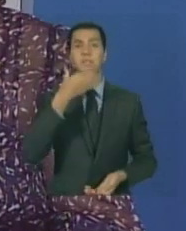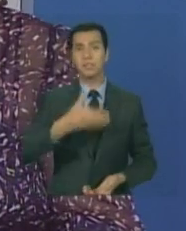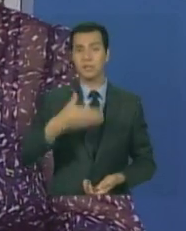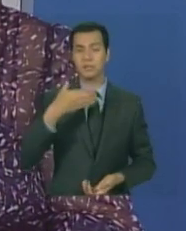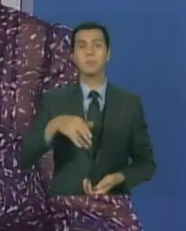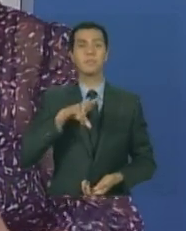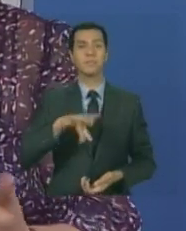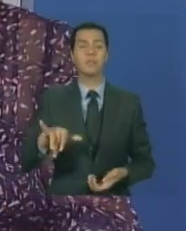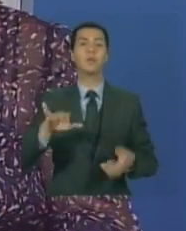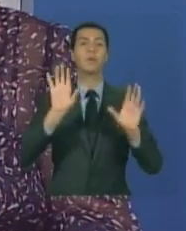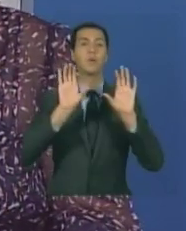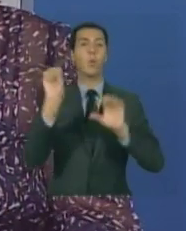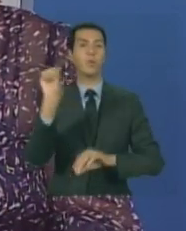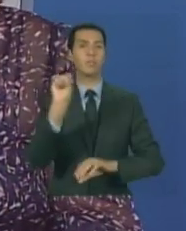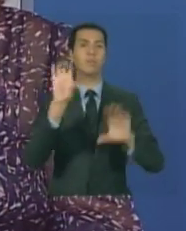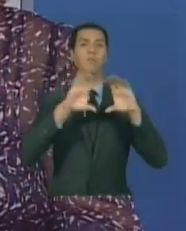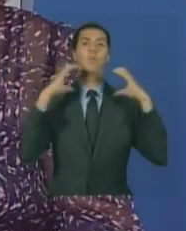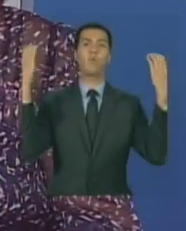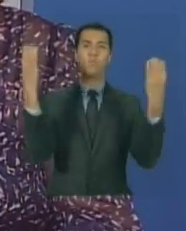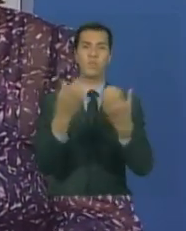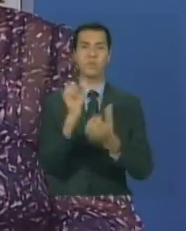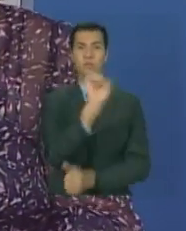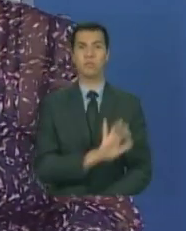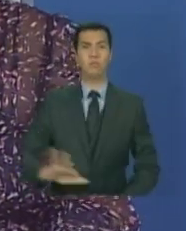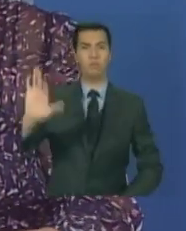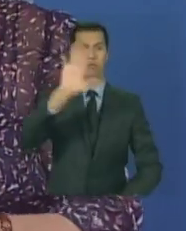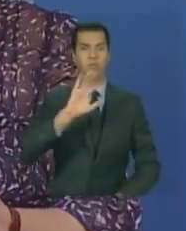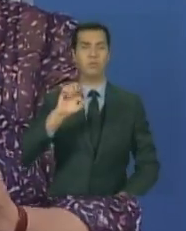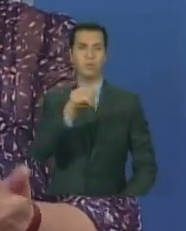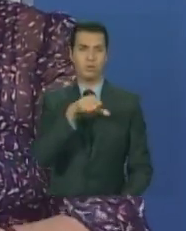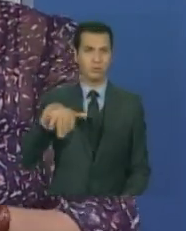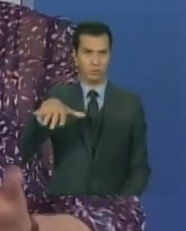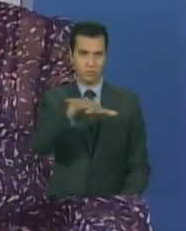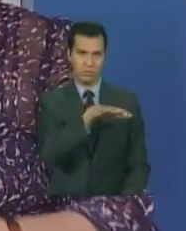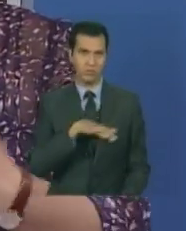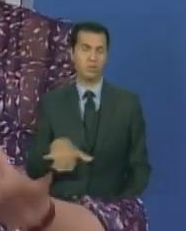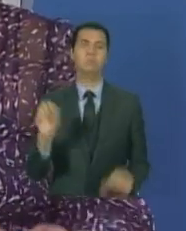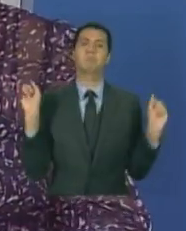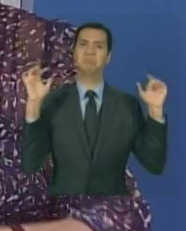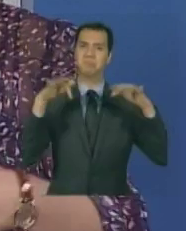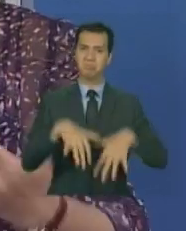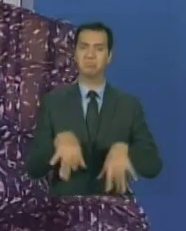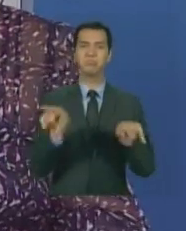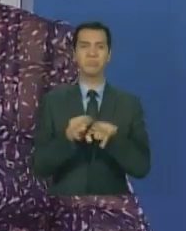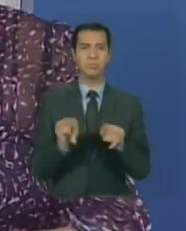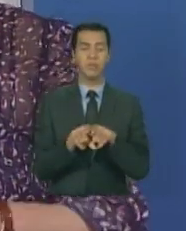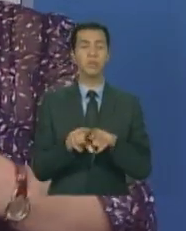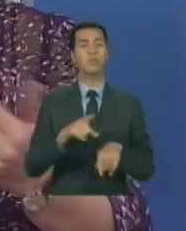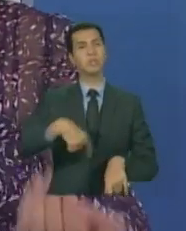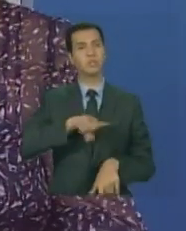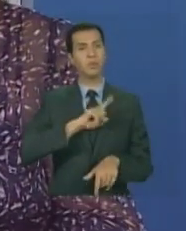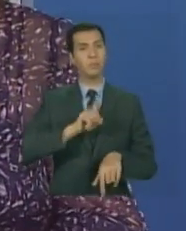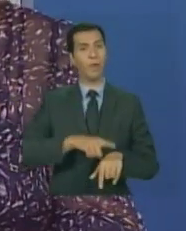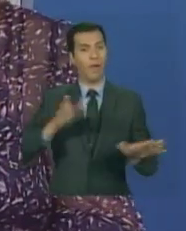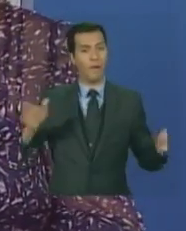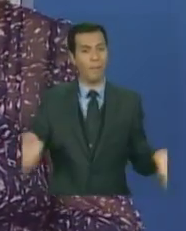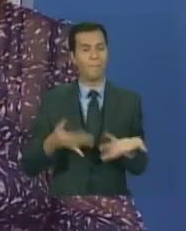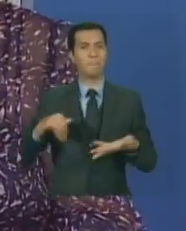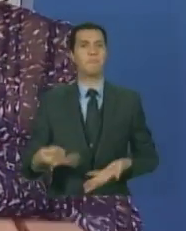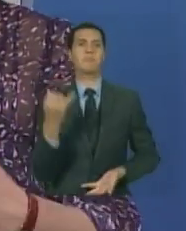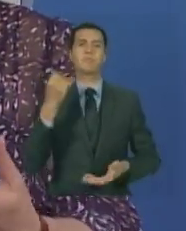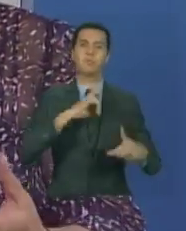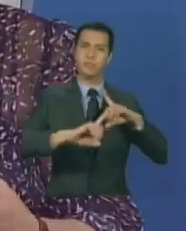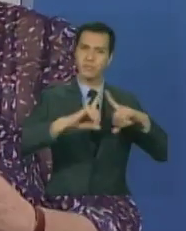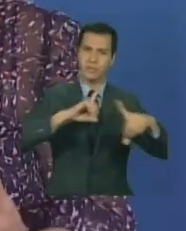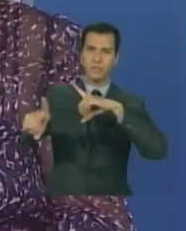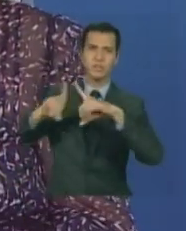com a 8ª Conferência Nacional de Assistência Social, que é o momento também de fazer esse debate, da gente ir aprofundando